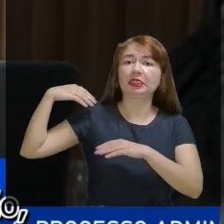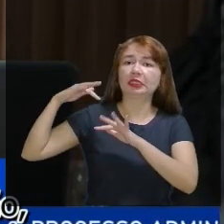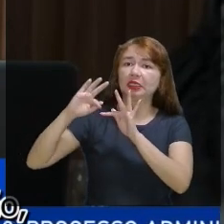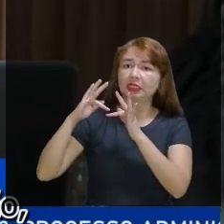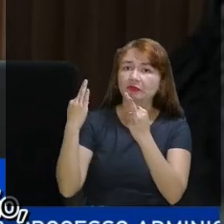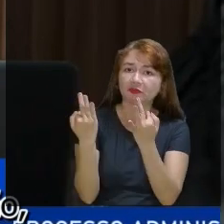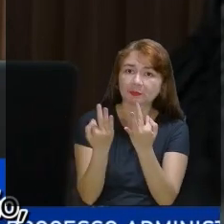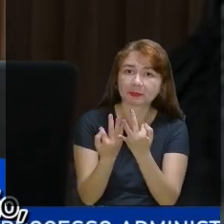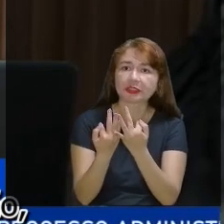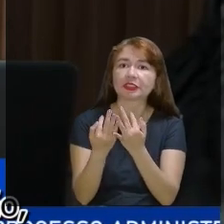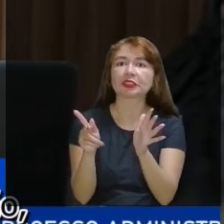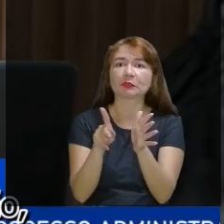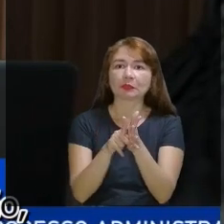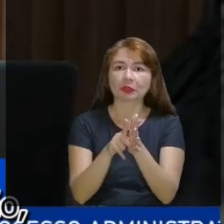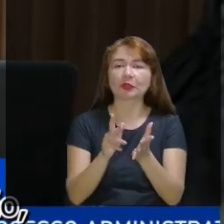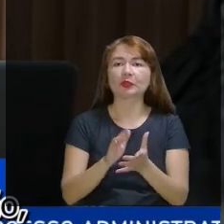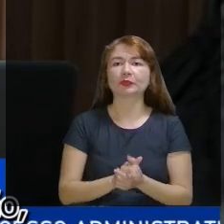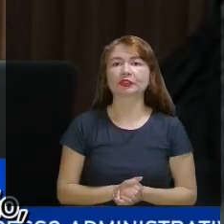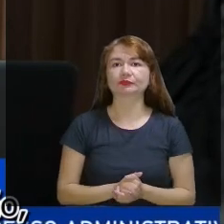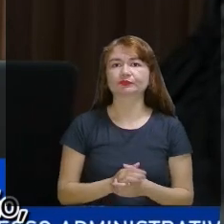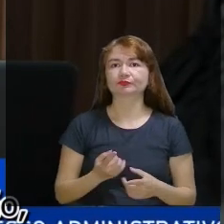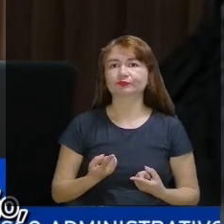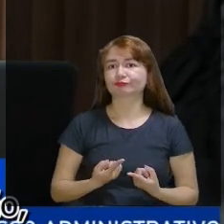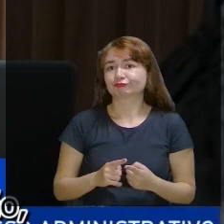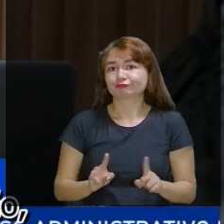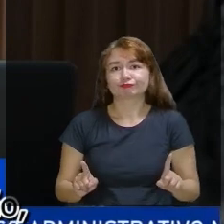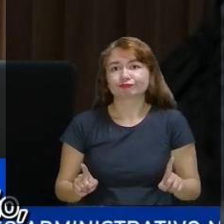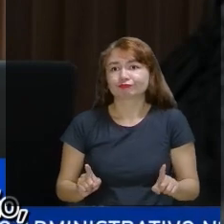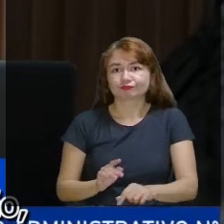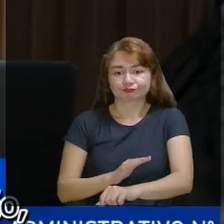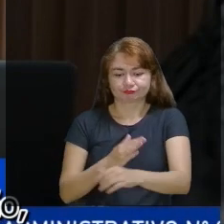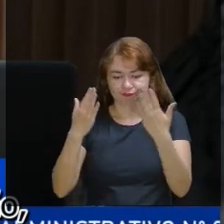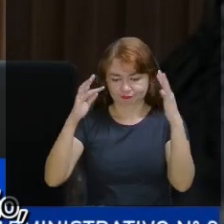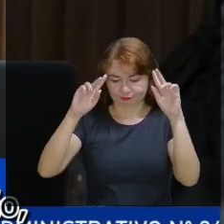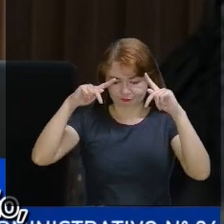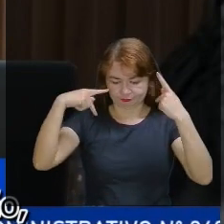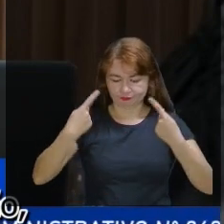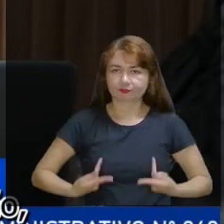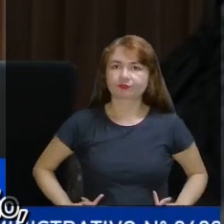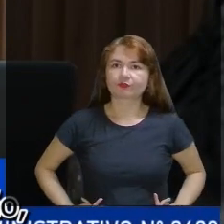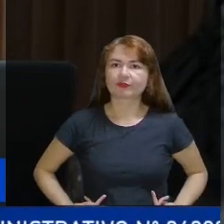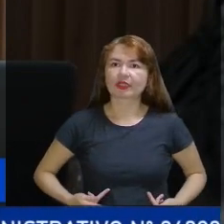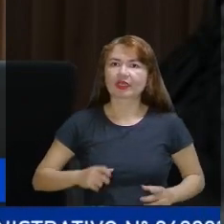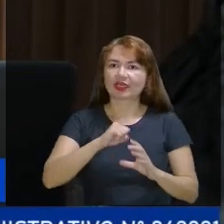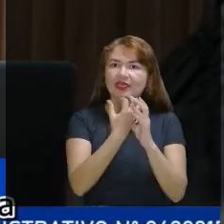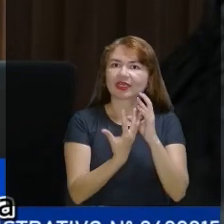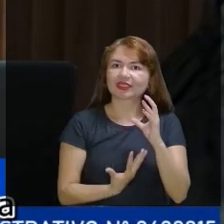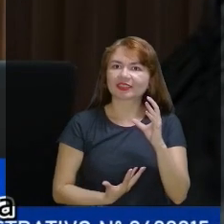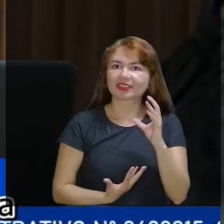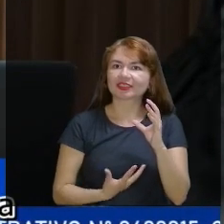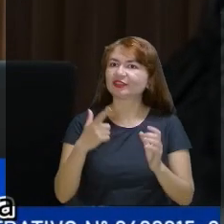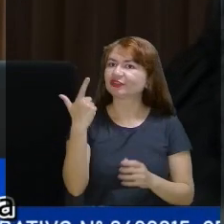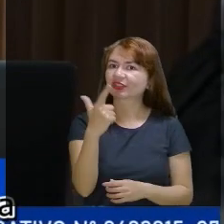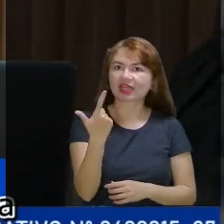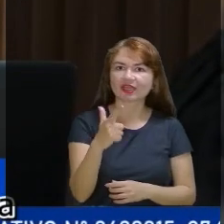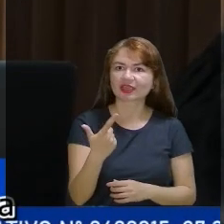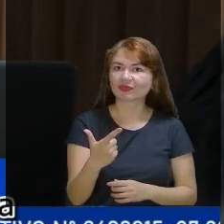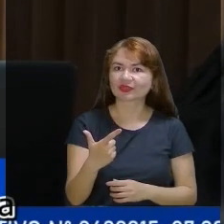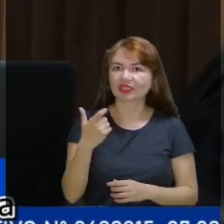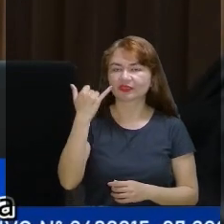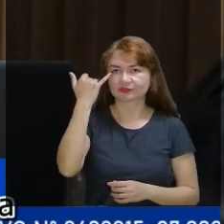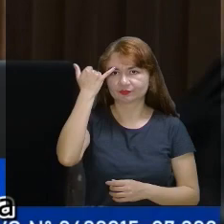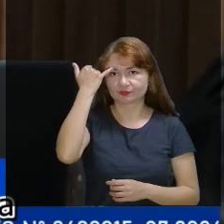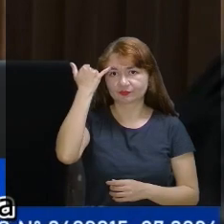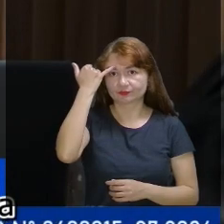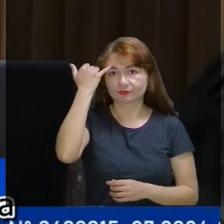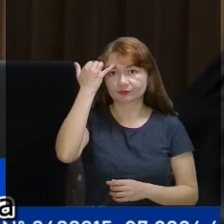de pretos, às vezes na quarta ou quinta geração, mas não tem importância, o que basta é declarar. E aí foram os quilombolas